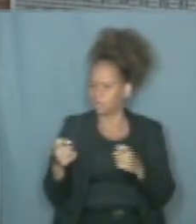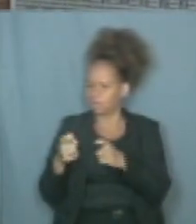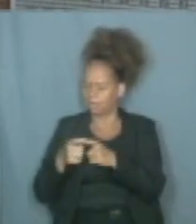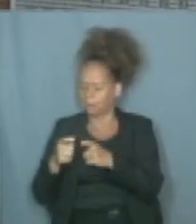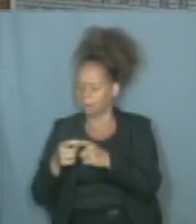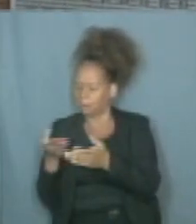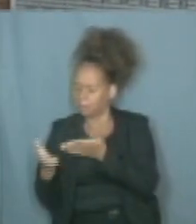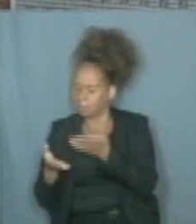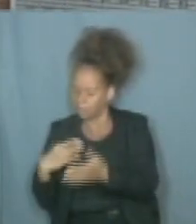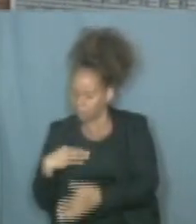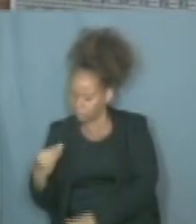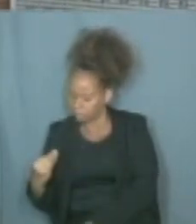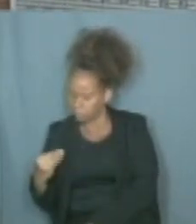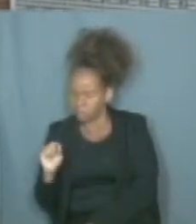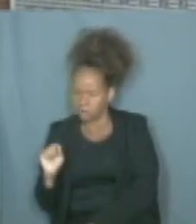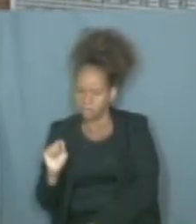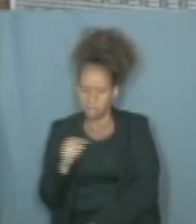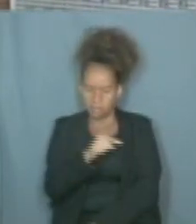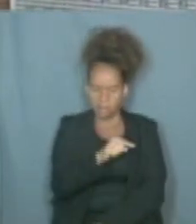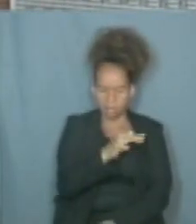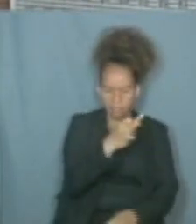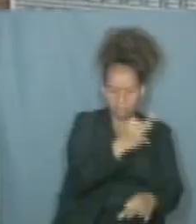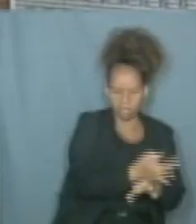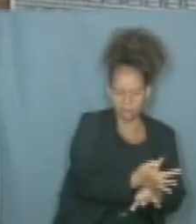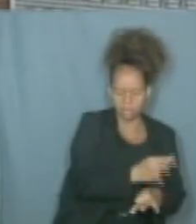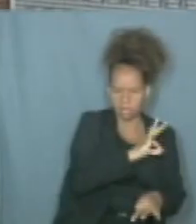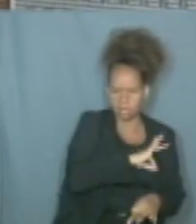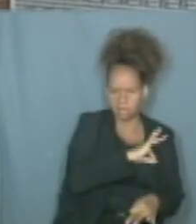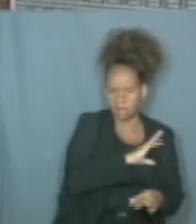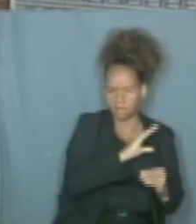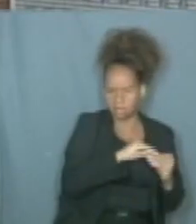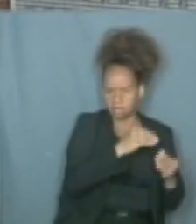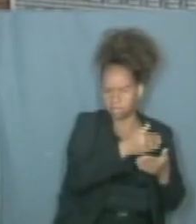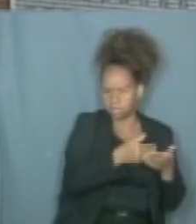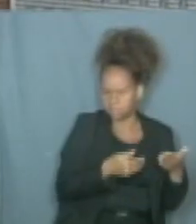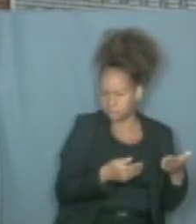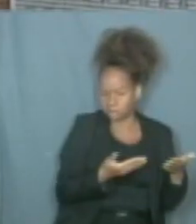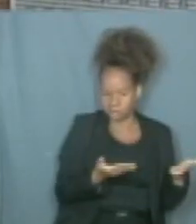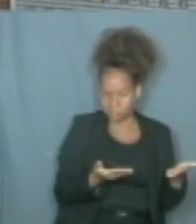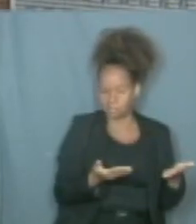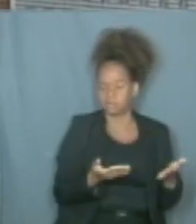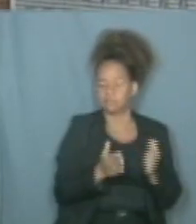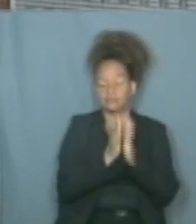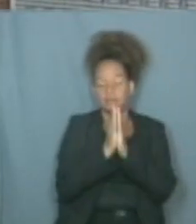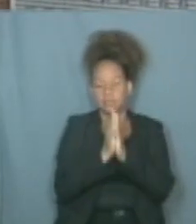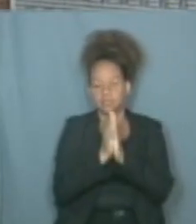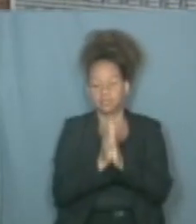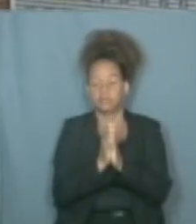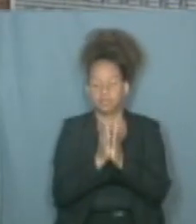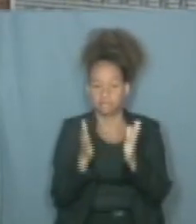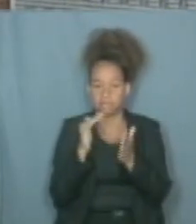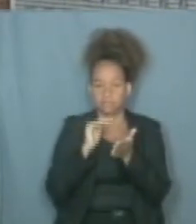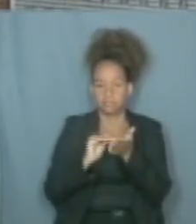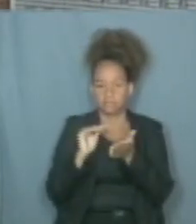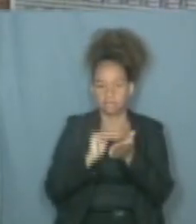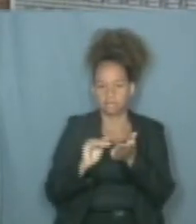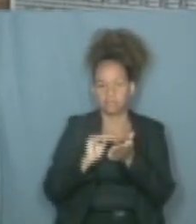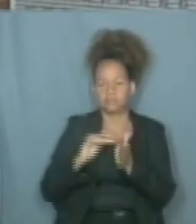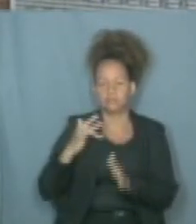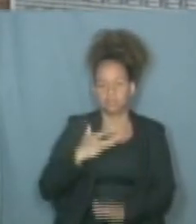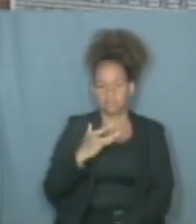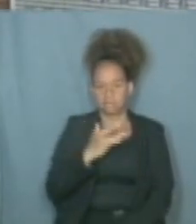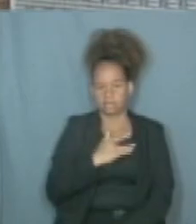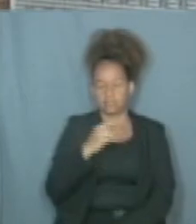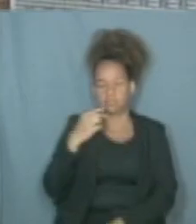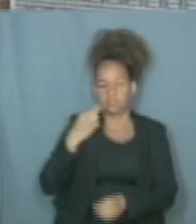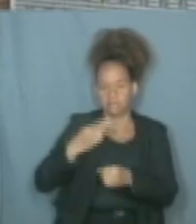essas crianças e são taxadas no seu contra-cheque. Então, o apelo que eu deixo aqui à Secretaria de Saúde